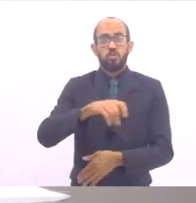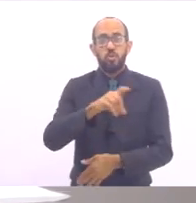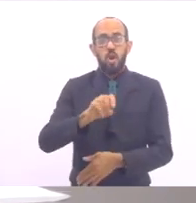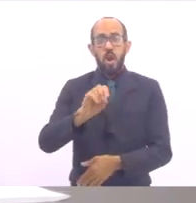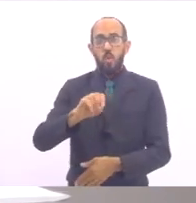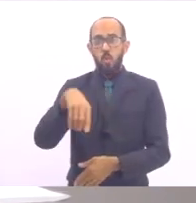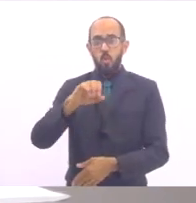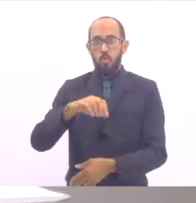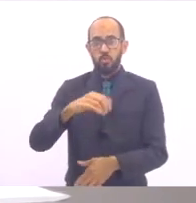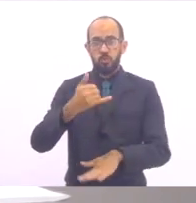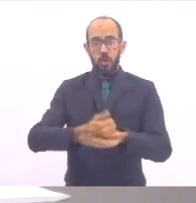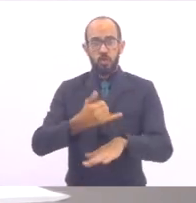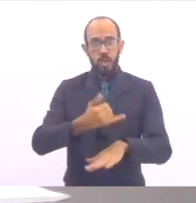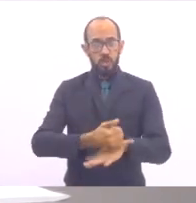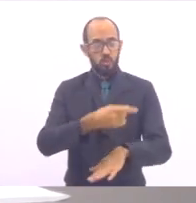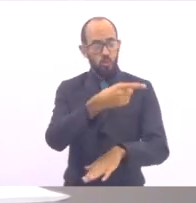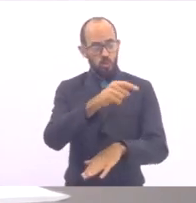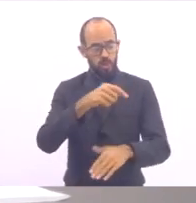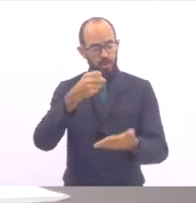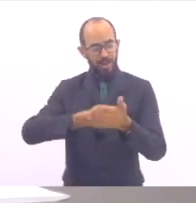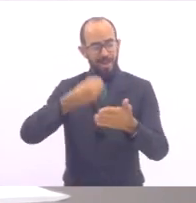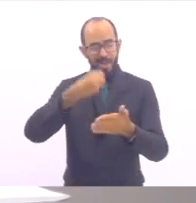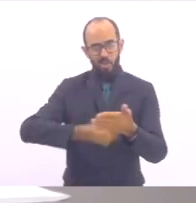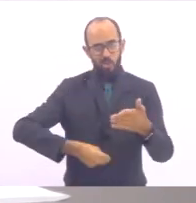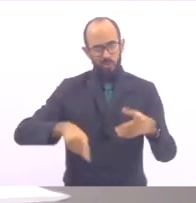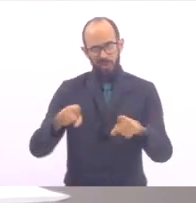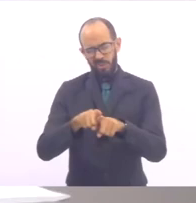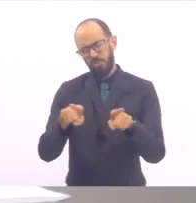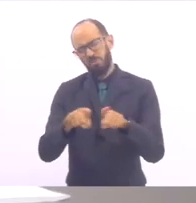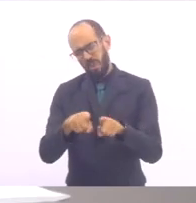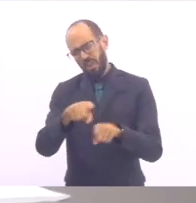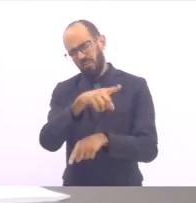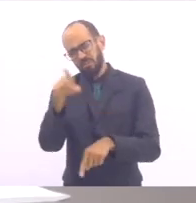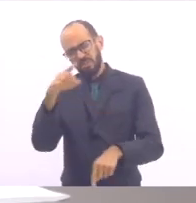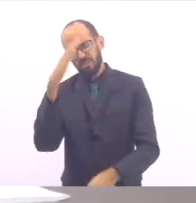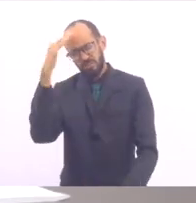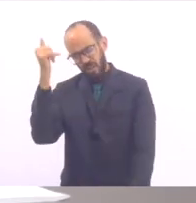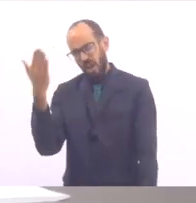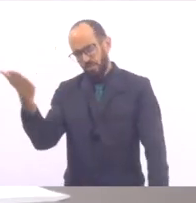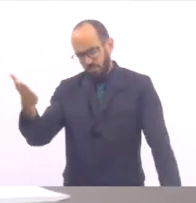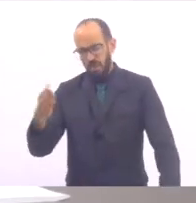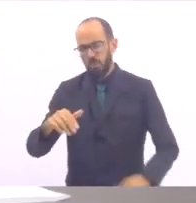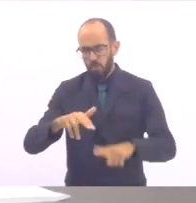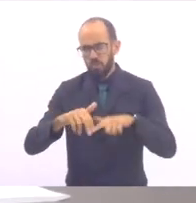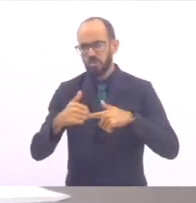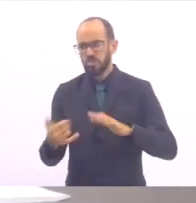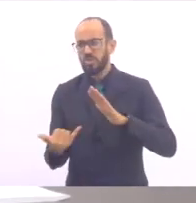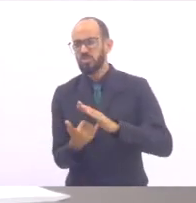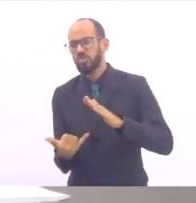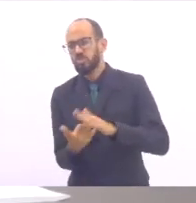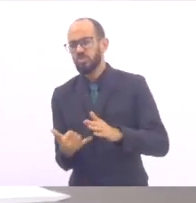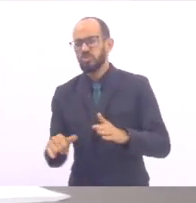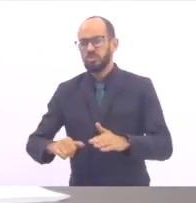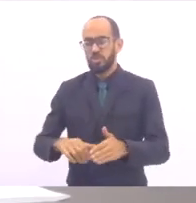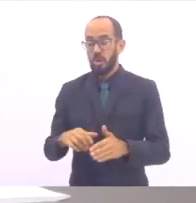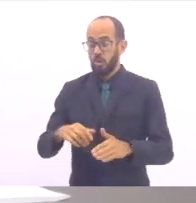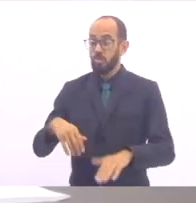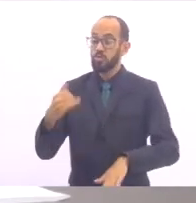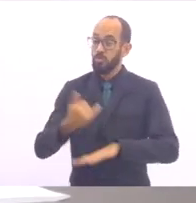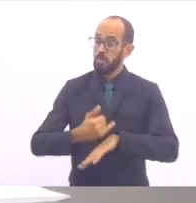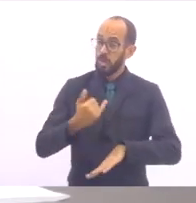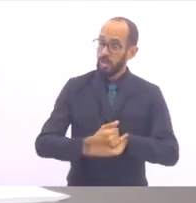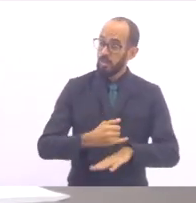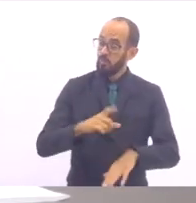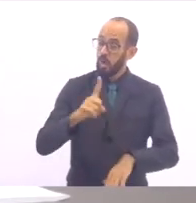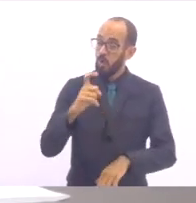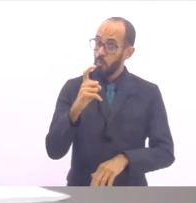Redonda, está aí na luta por vocês sabem, né? E tanto é que a coleta seletiva de Volta Redonda foi a única que